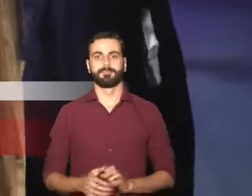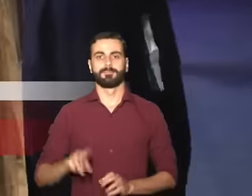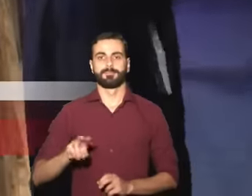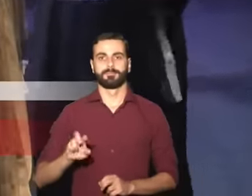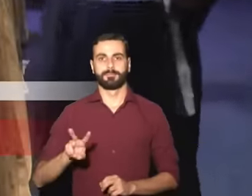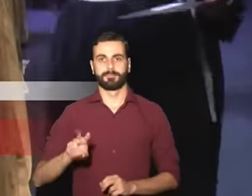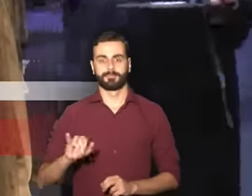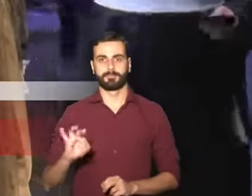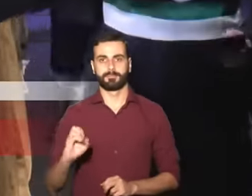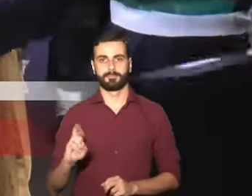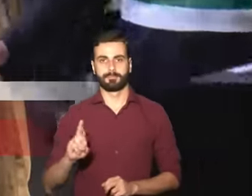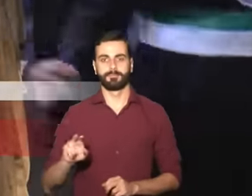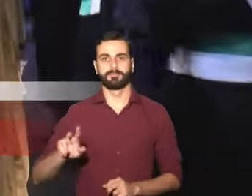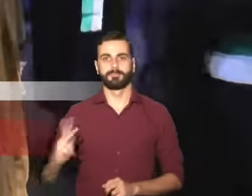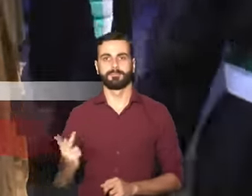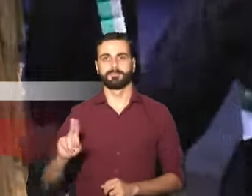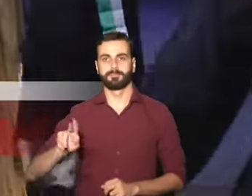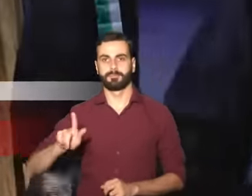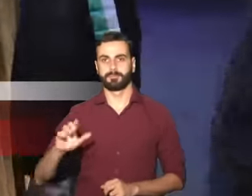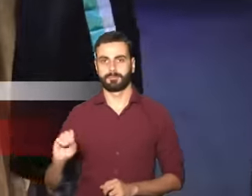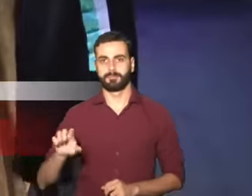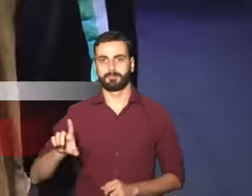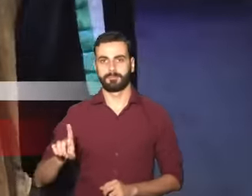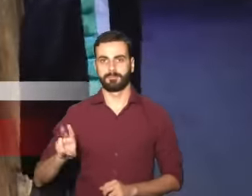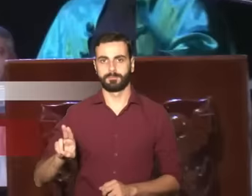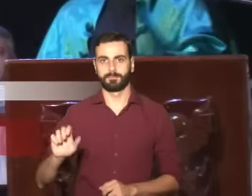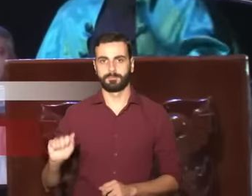Vitor Hugo Duarte Amâncio.